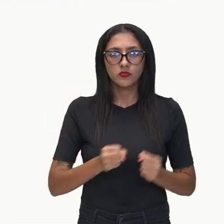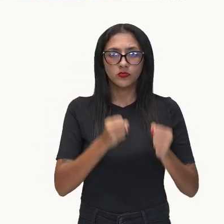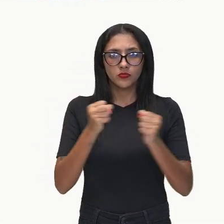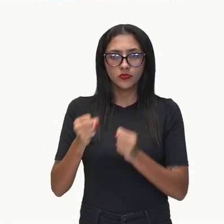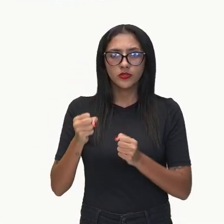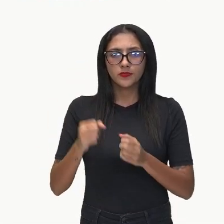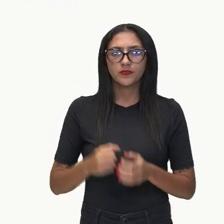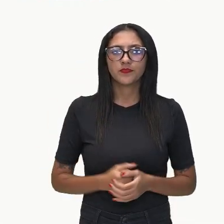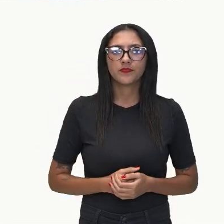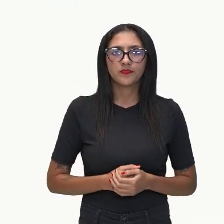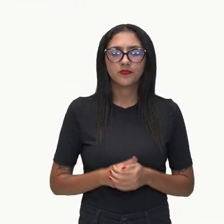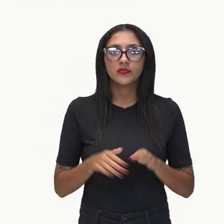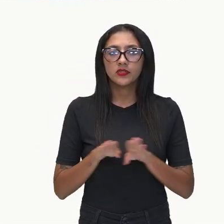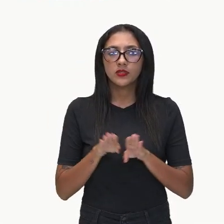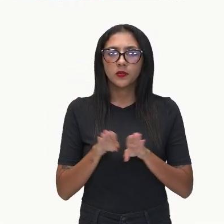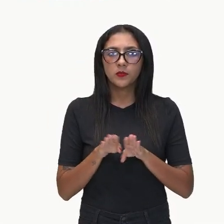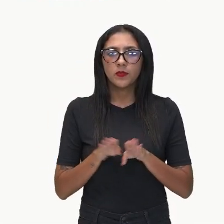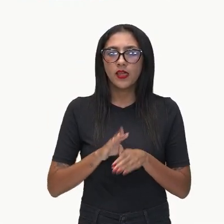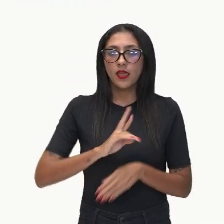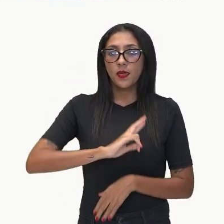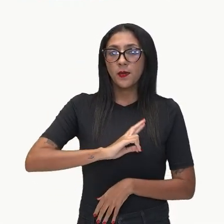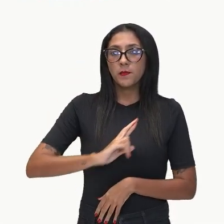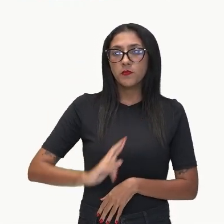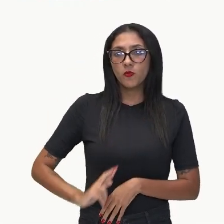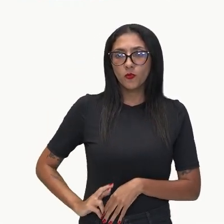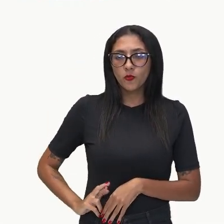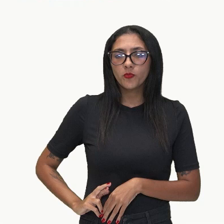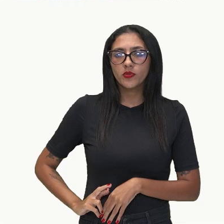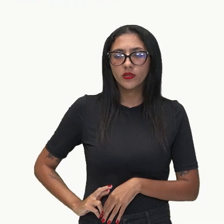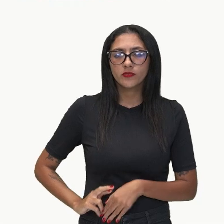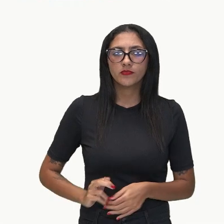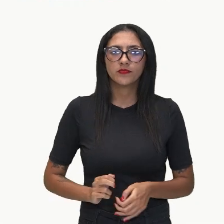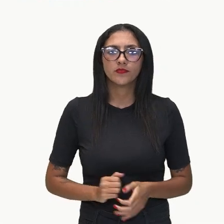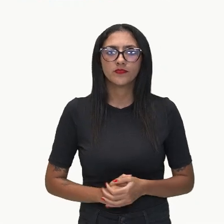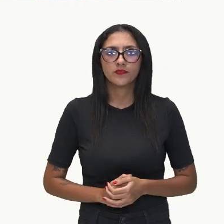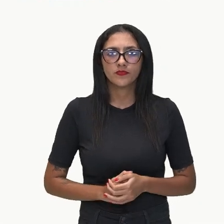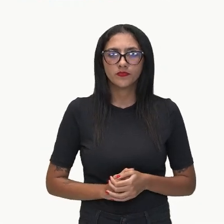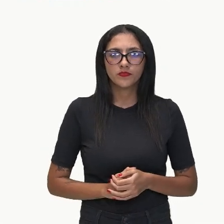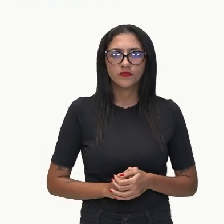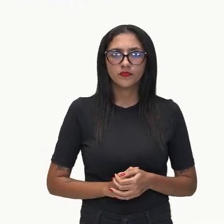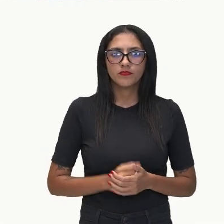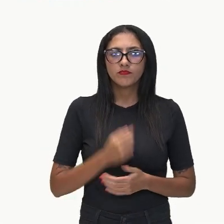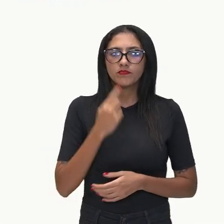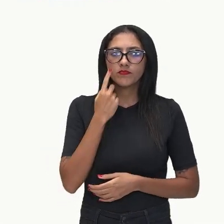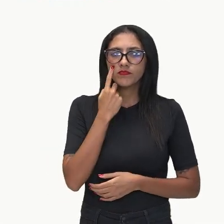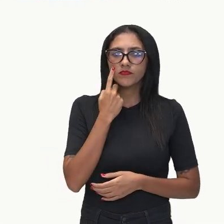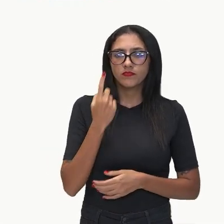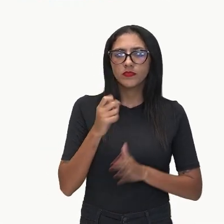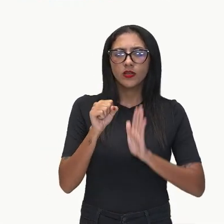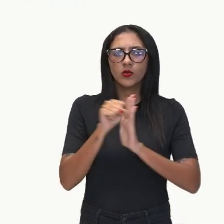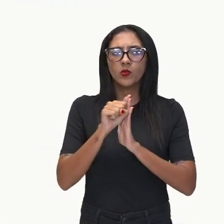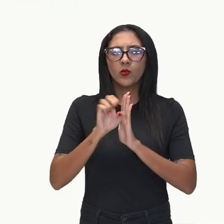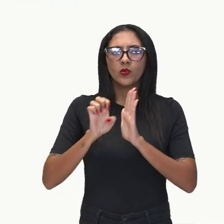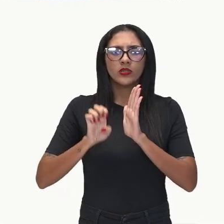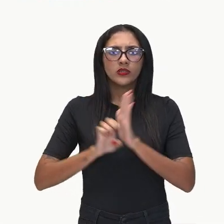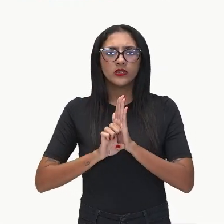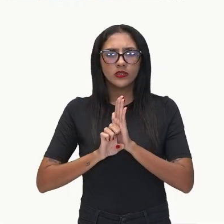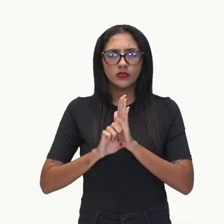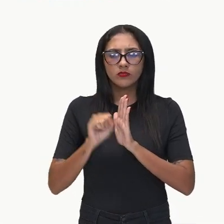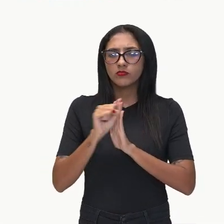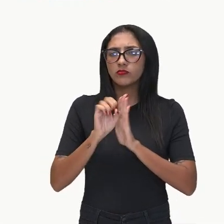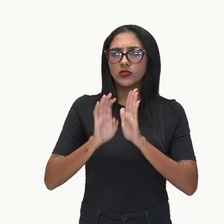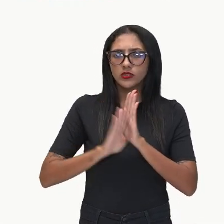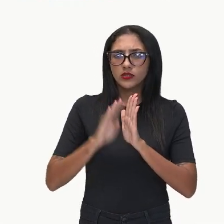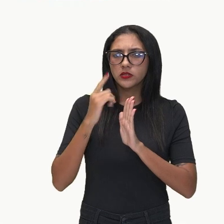também república em alguns lugares, não é isso? Que é o caso aqui dessa construção, que lembra uma construção